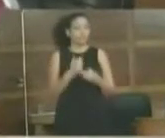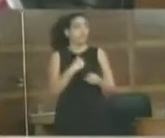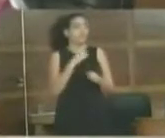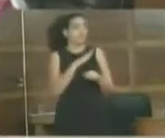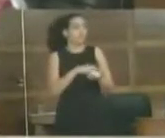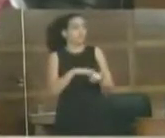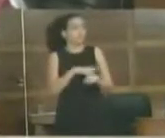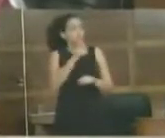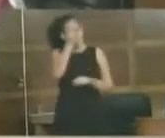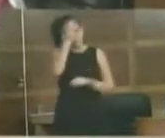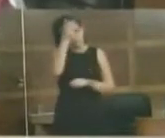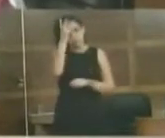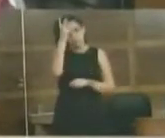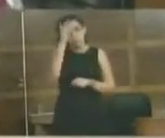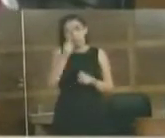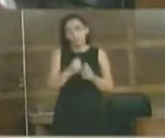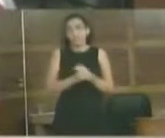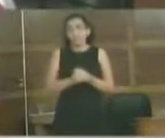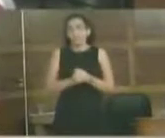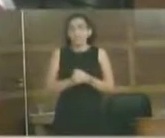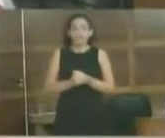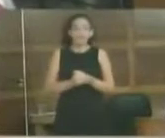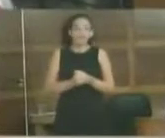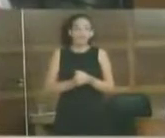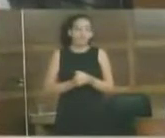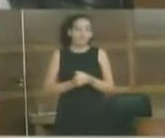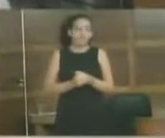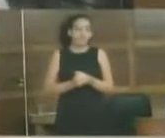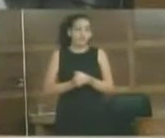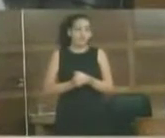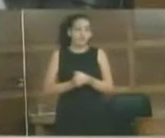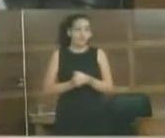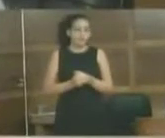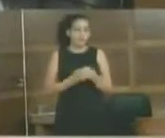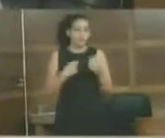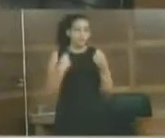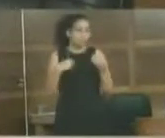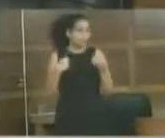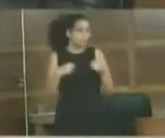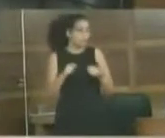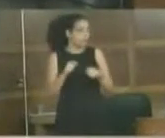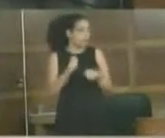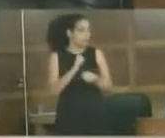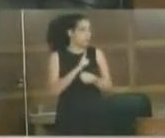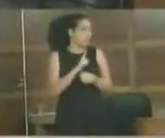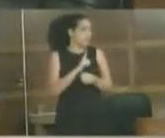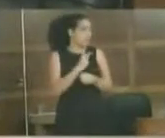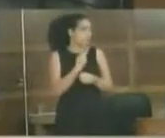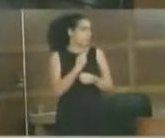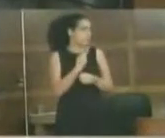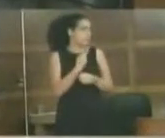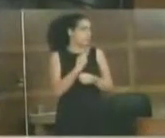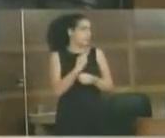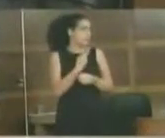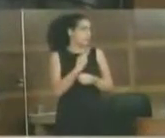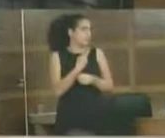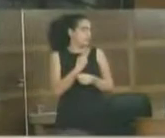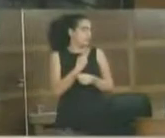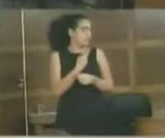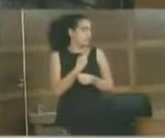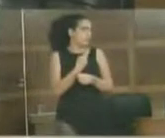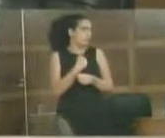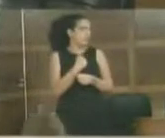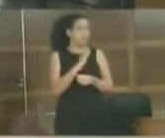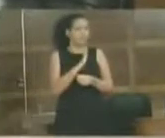com o prefeito sobre... precisa de mais, pelo menos dois, né, Patrícia? Eu já